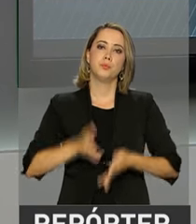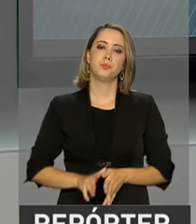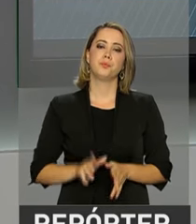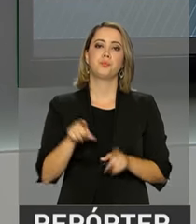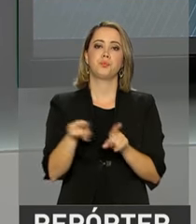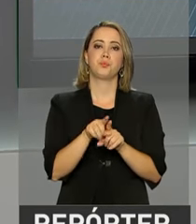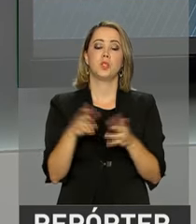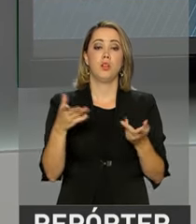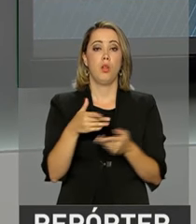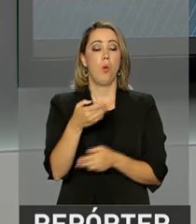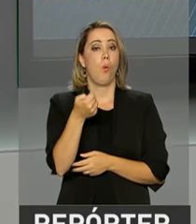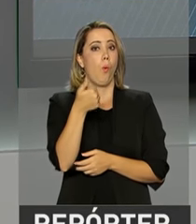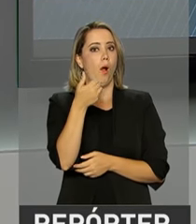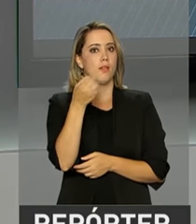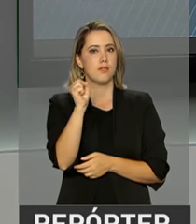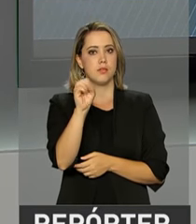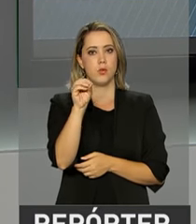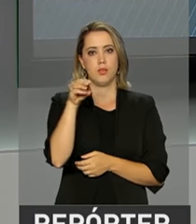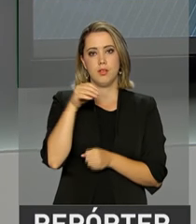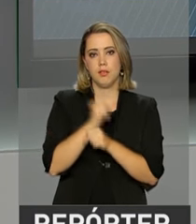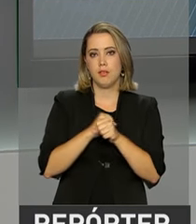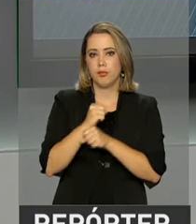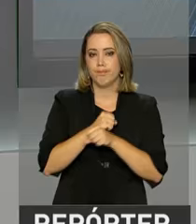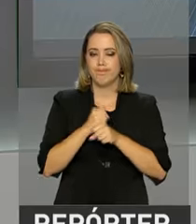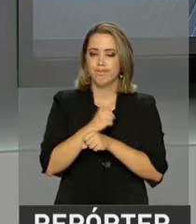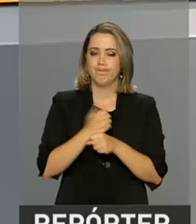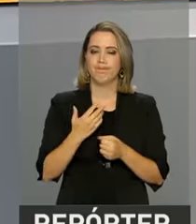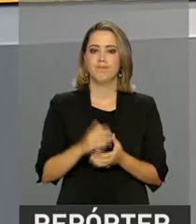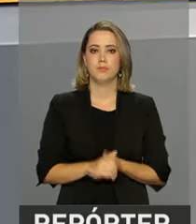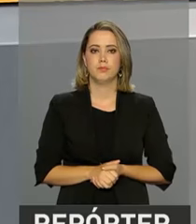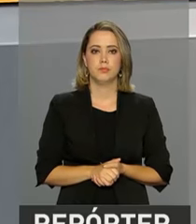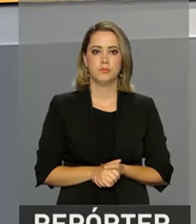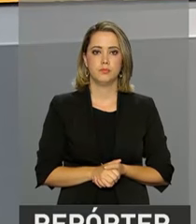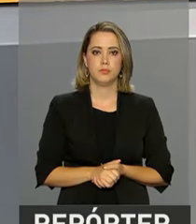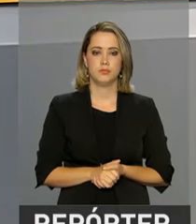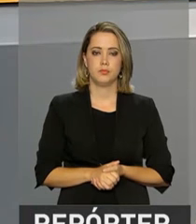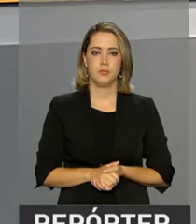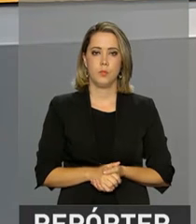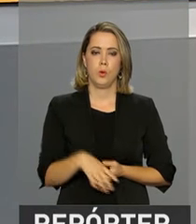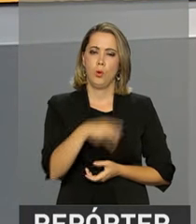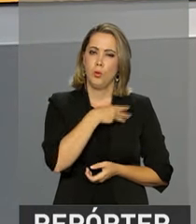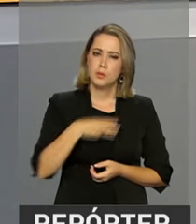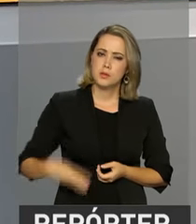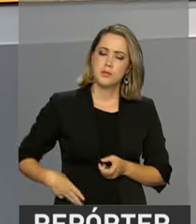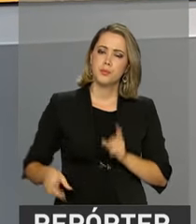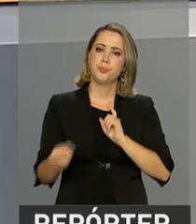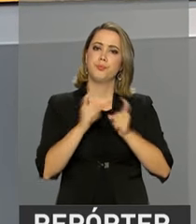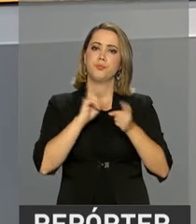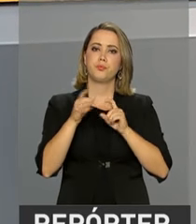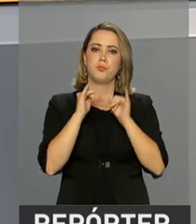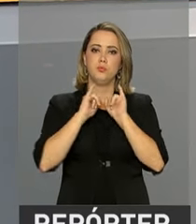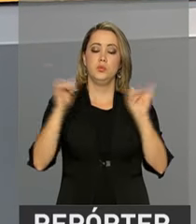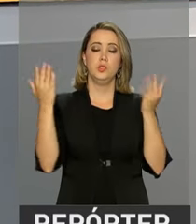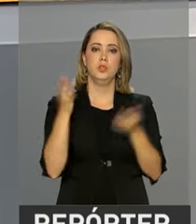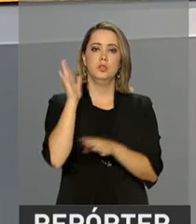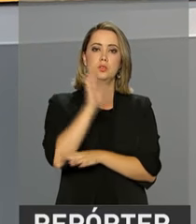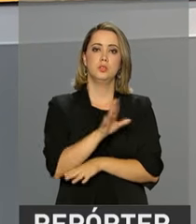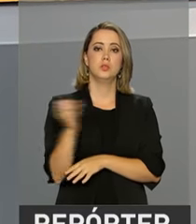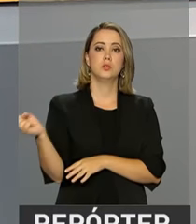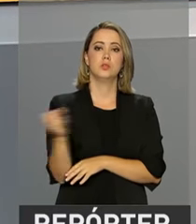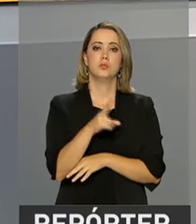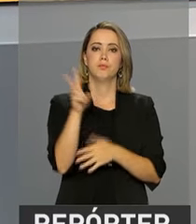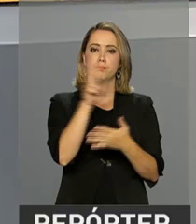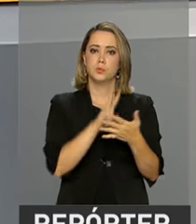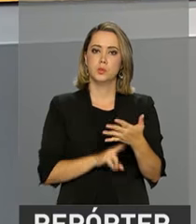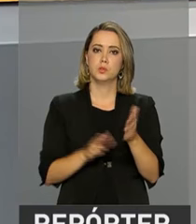e completaria 80 anos no próximo dia 20 de maio. O Ministério da Fazenda lançou nesta tarde uma nova